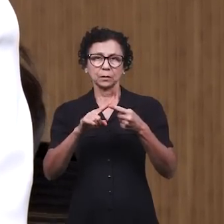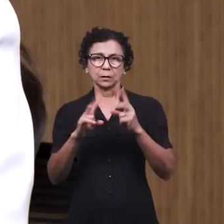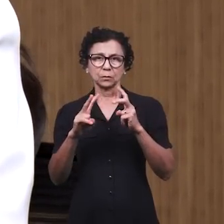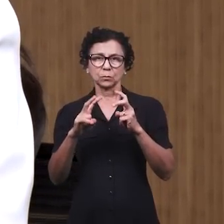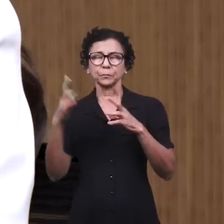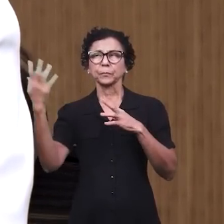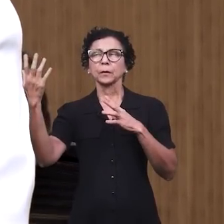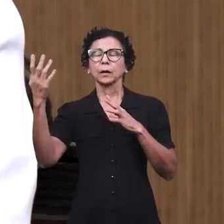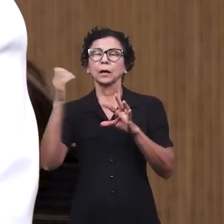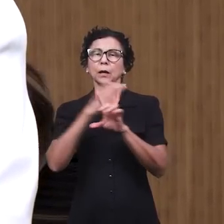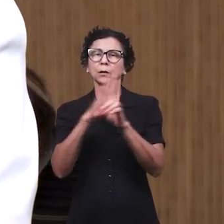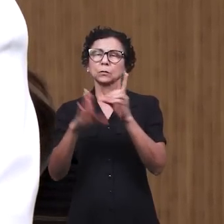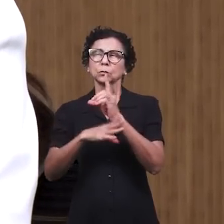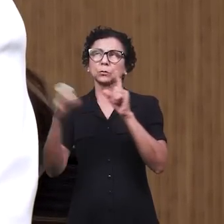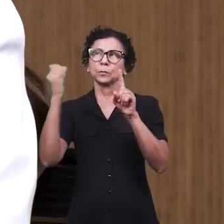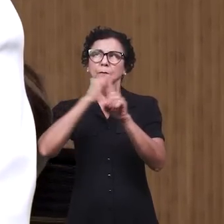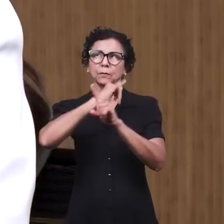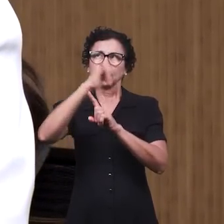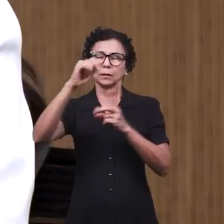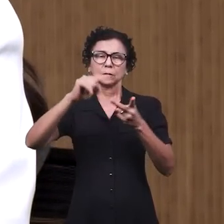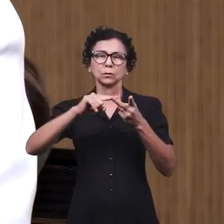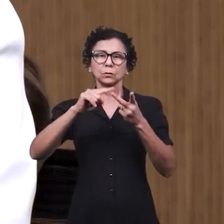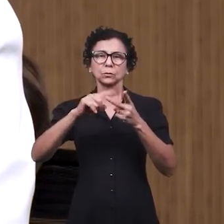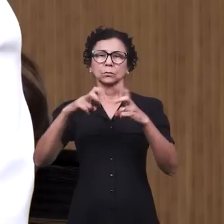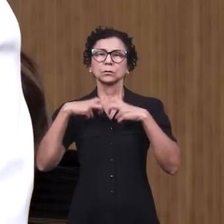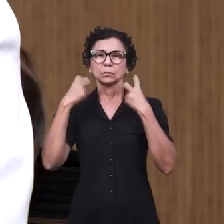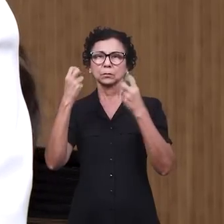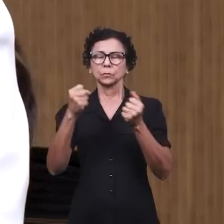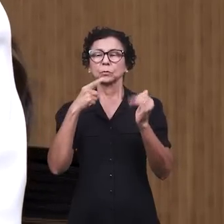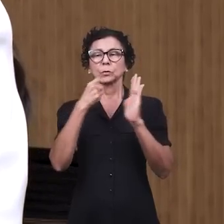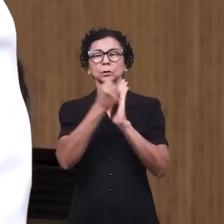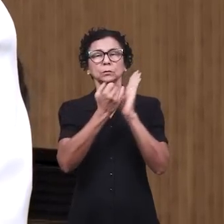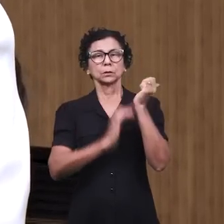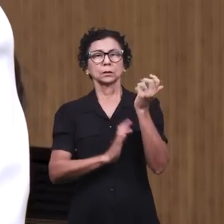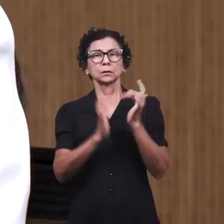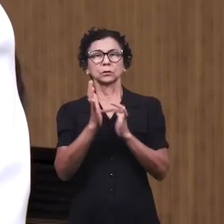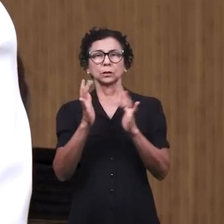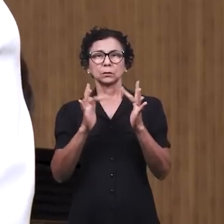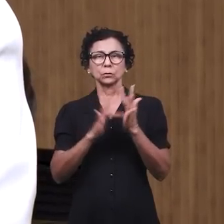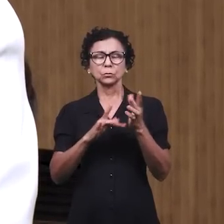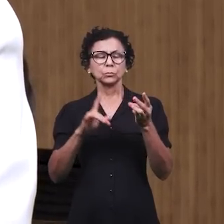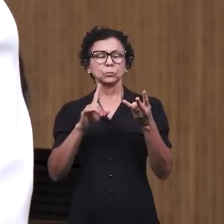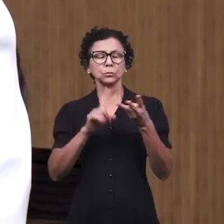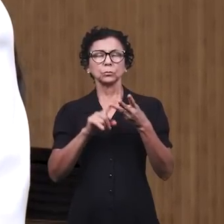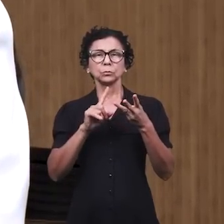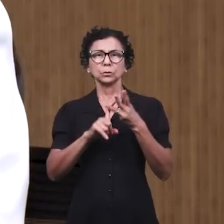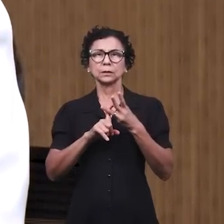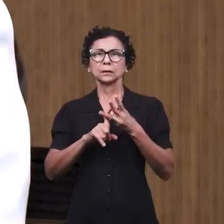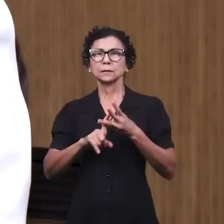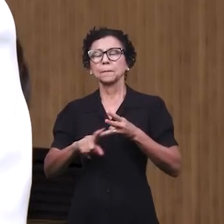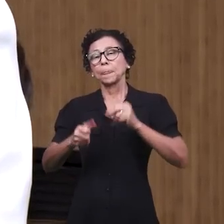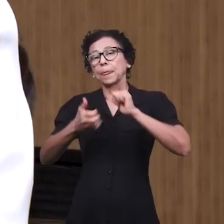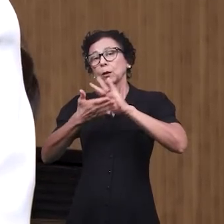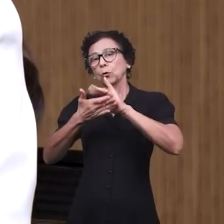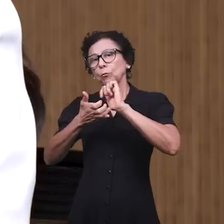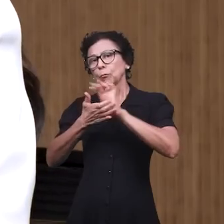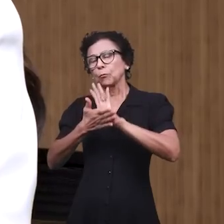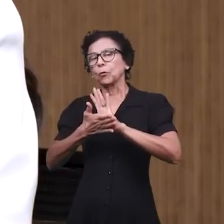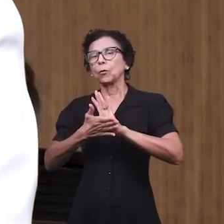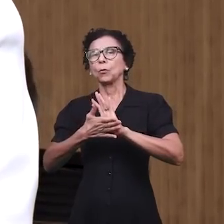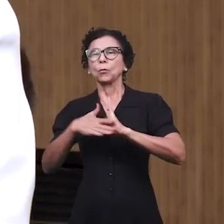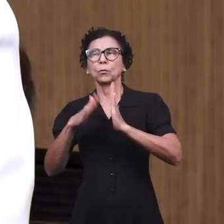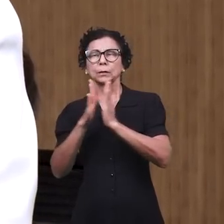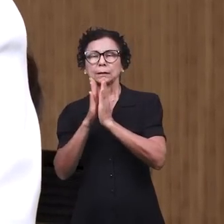clamor pelo sangue de Jesus, as orações ali de glorificação em meio aos louvores, intercessões muitas vezes,